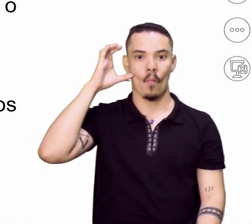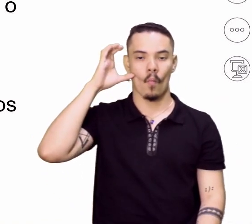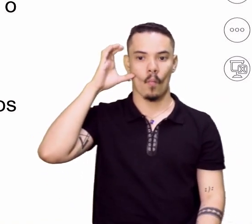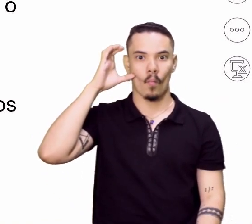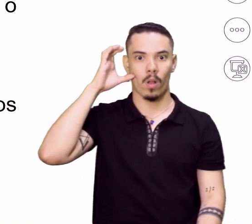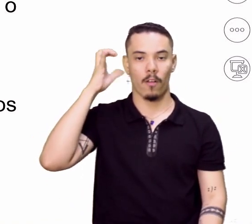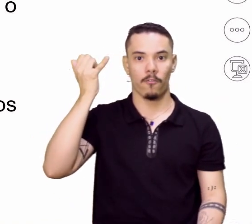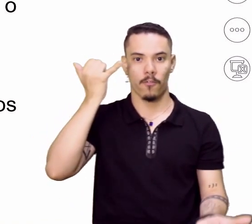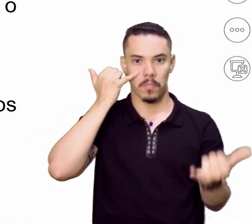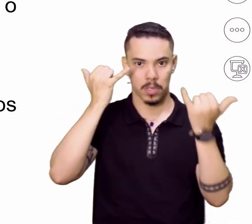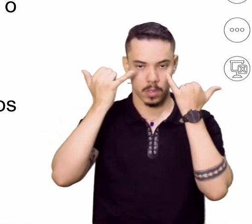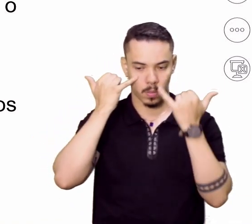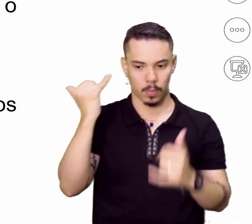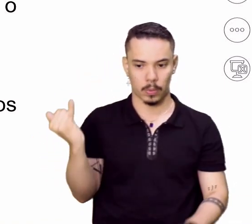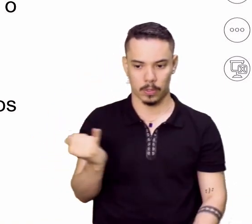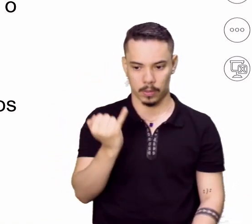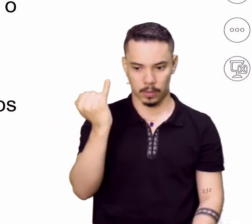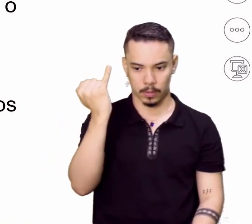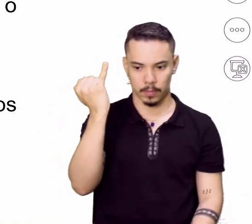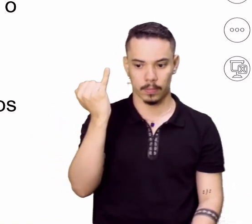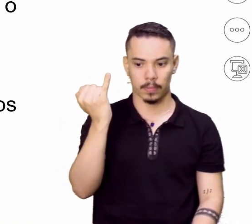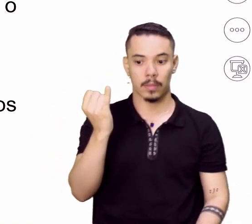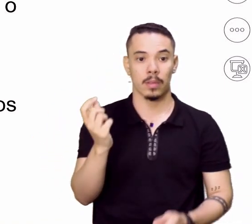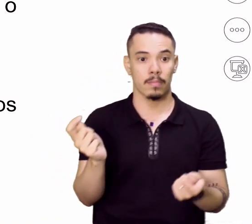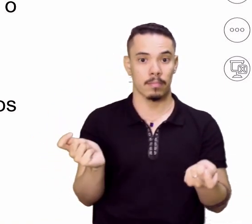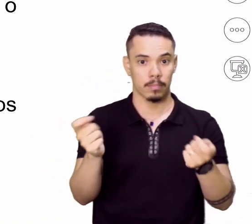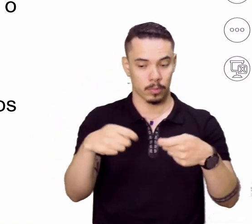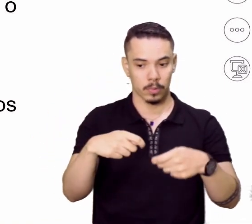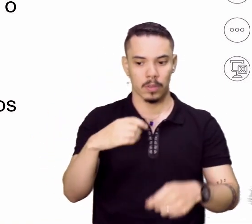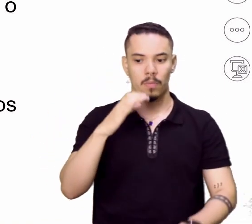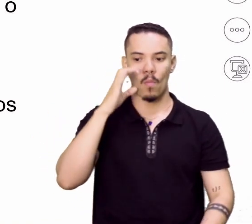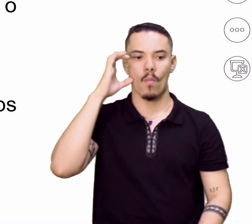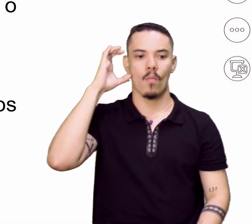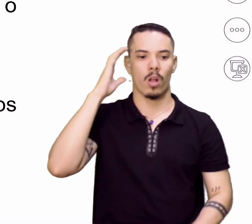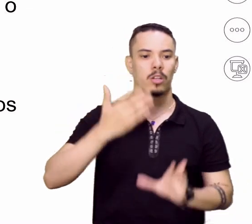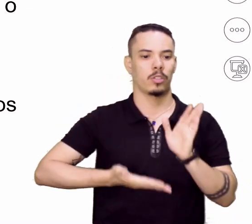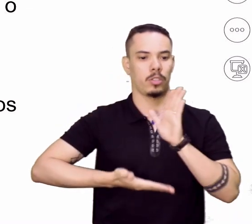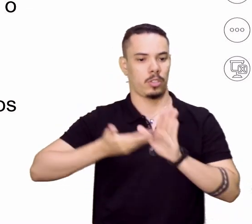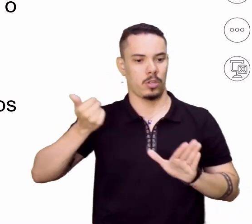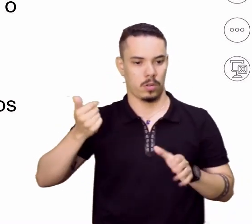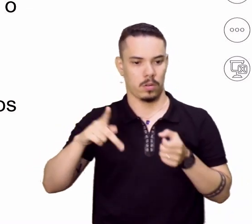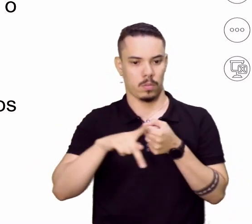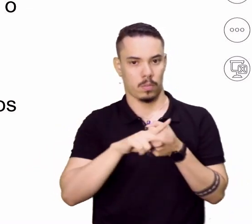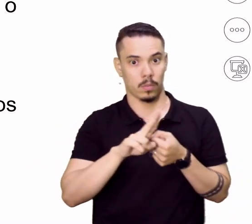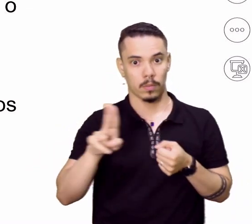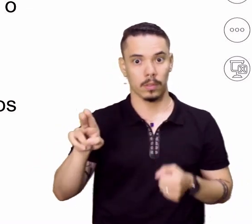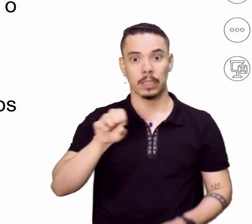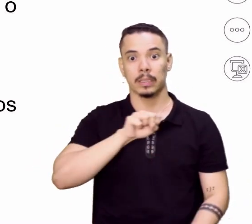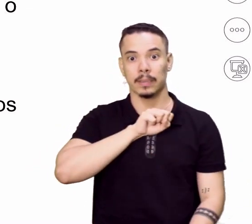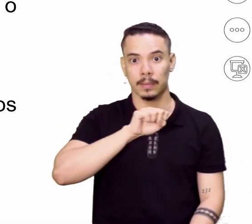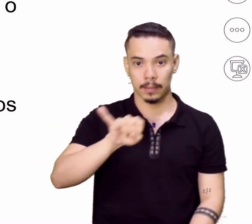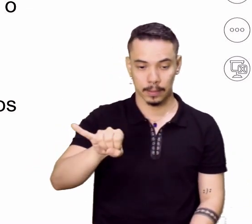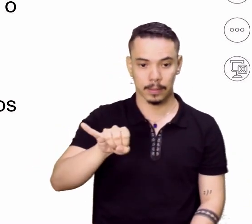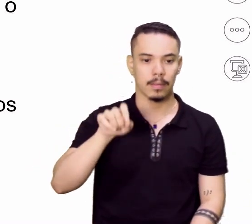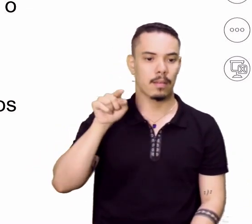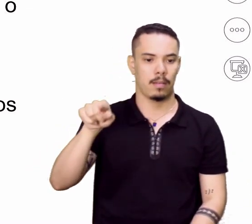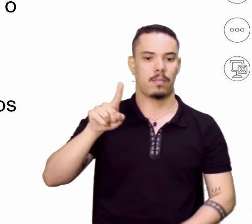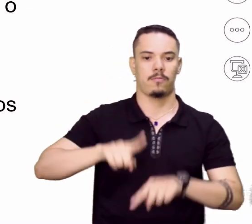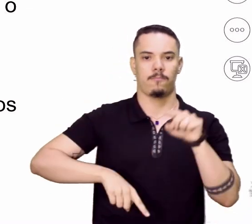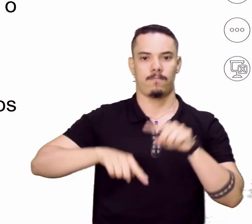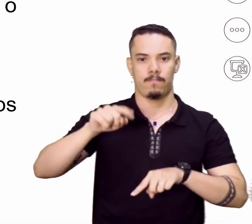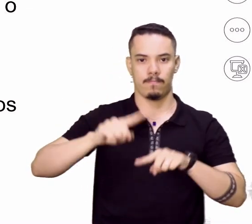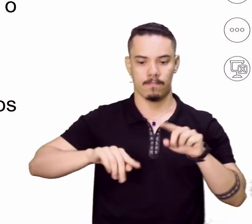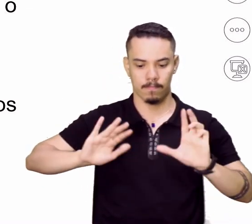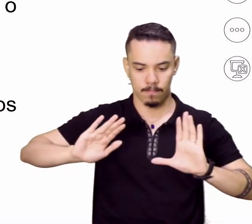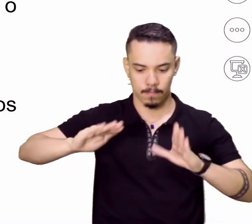muito importante, tá? A gente pode omitir o pronome relativo se ele for o